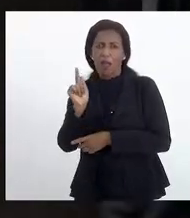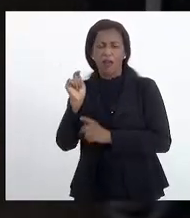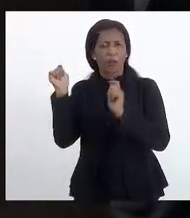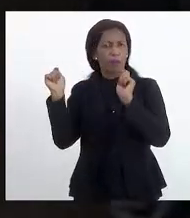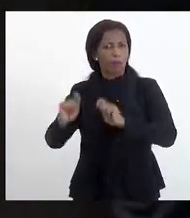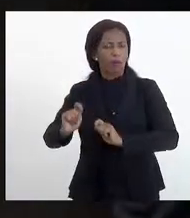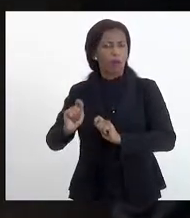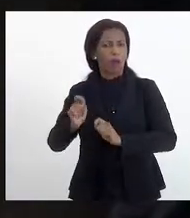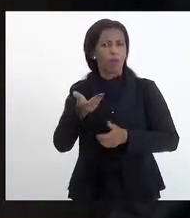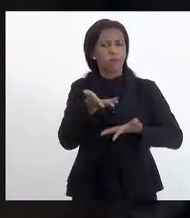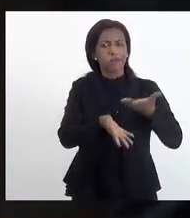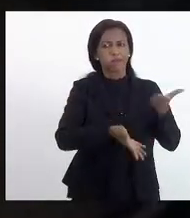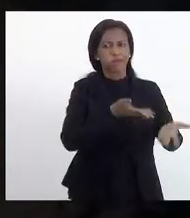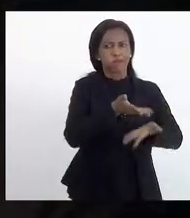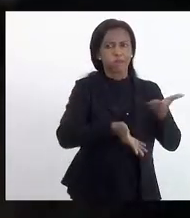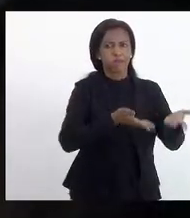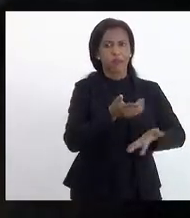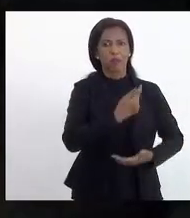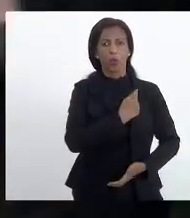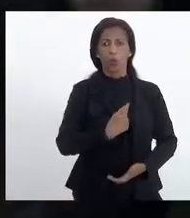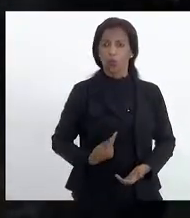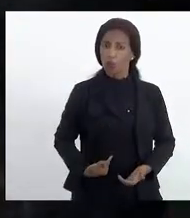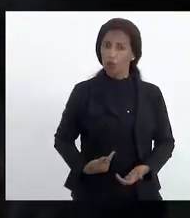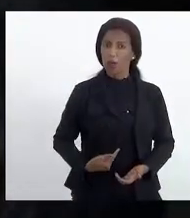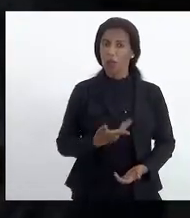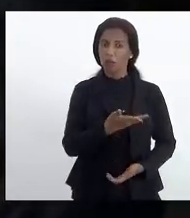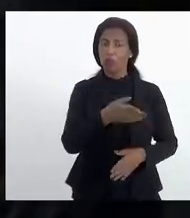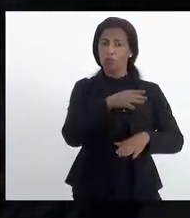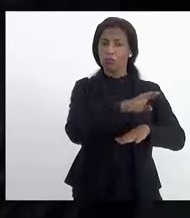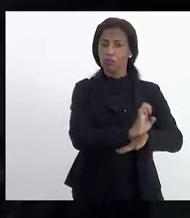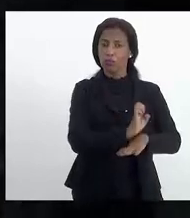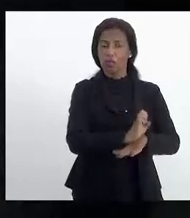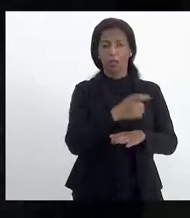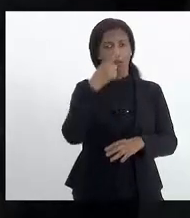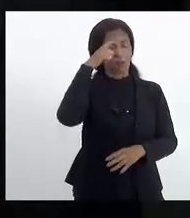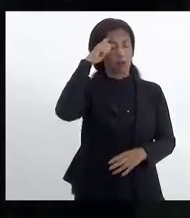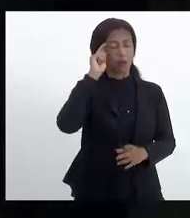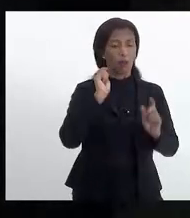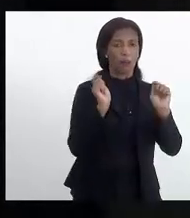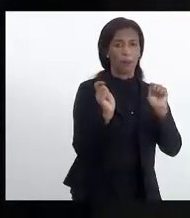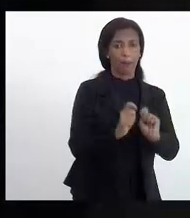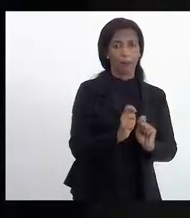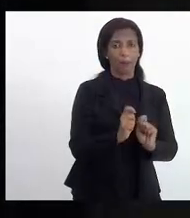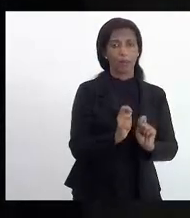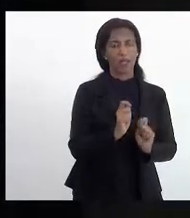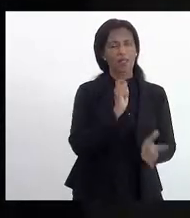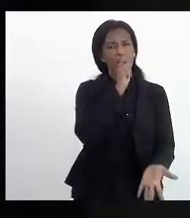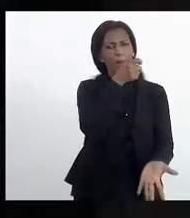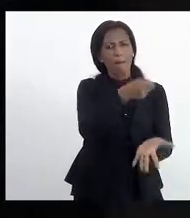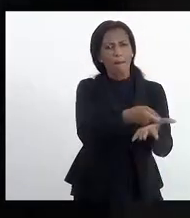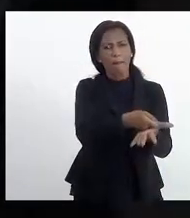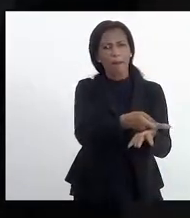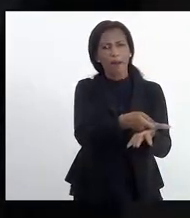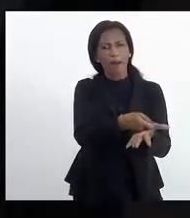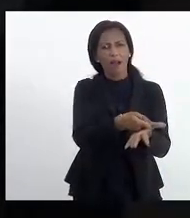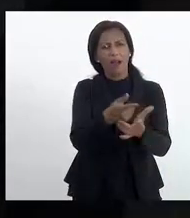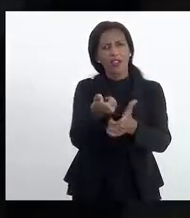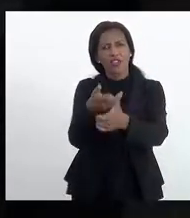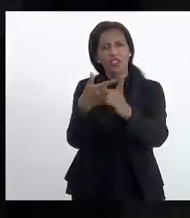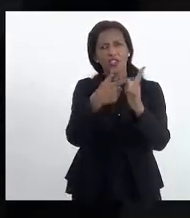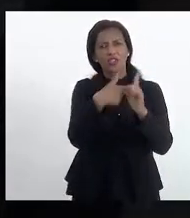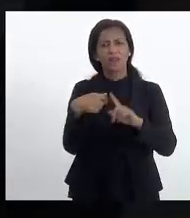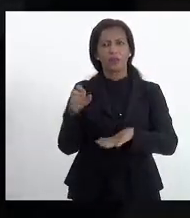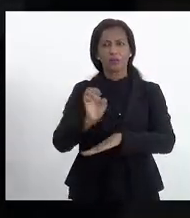servir para que o governador do estado, Cláudio Castro, pudesse colocar as contas do estado do Rio de Janeiro em